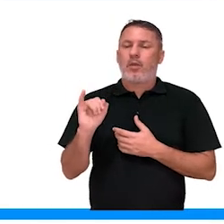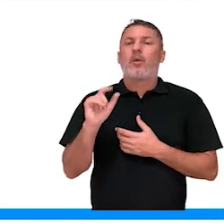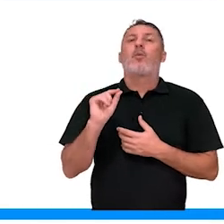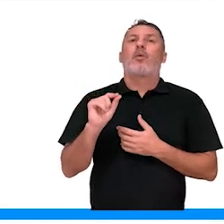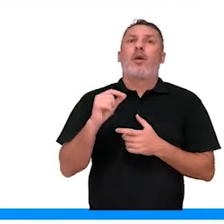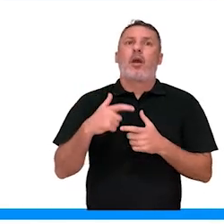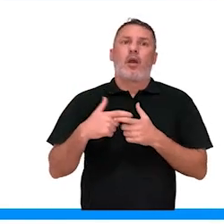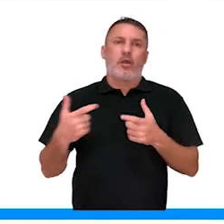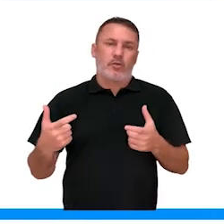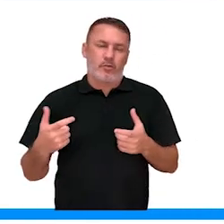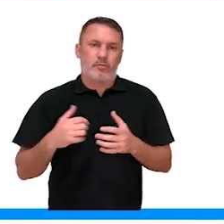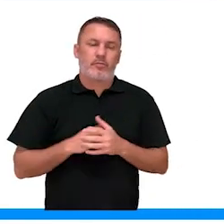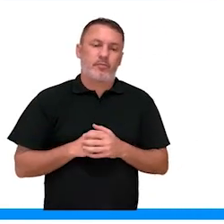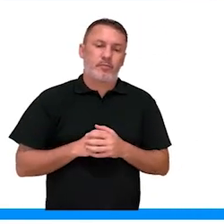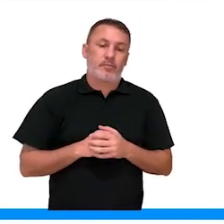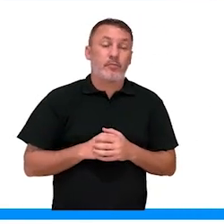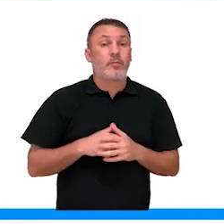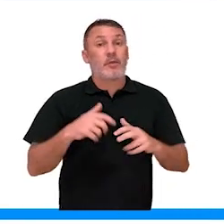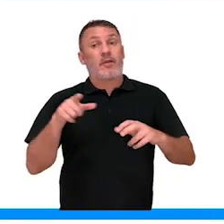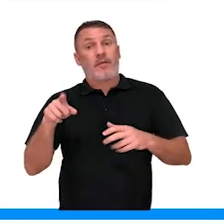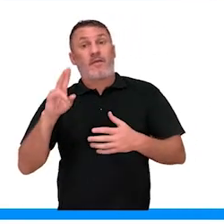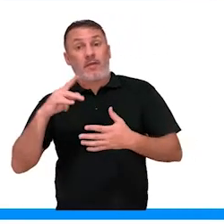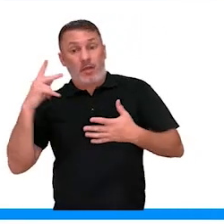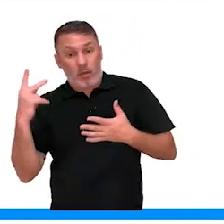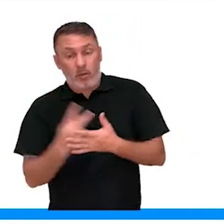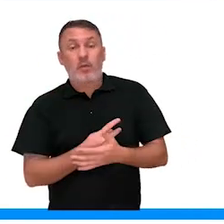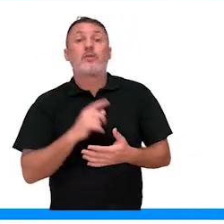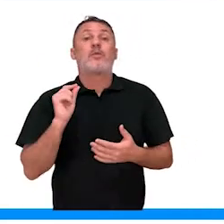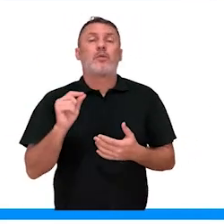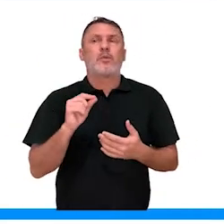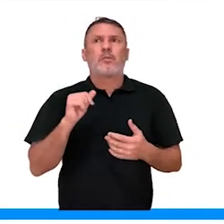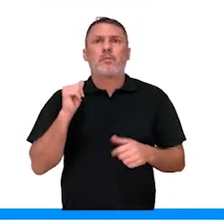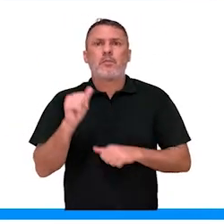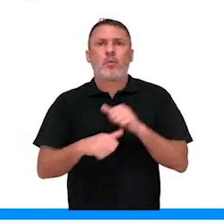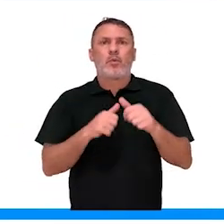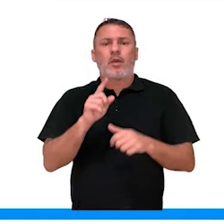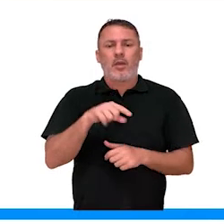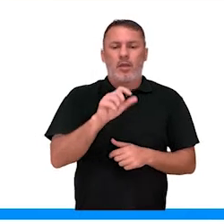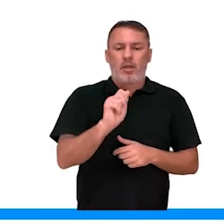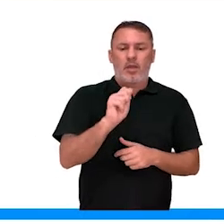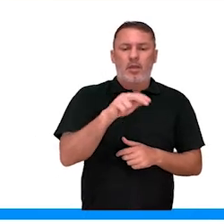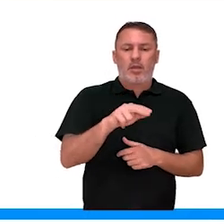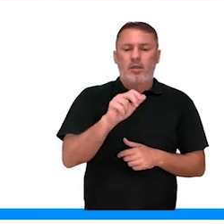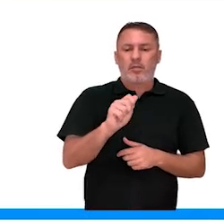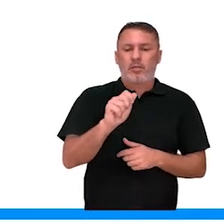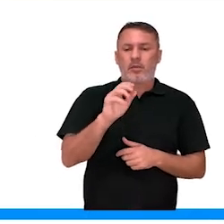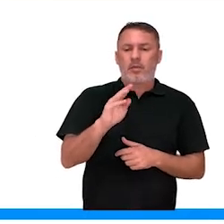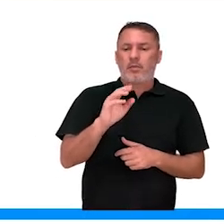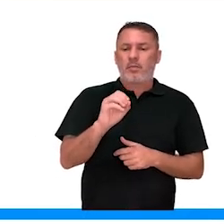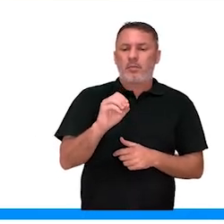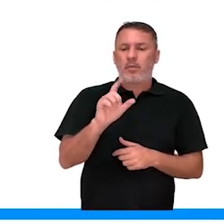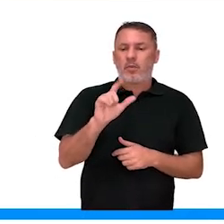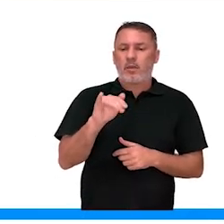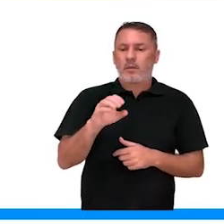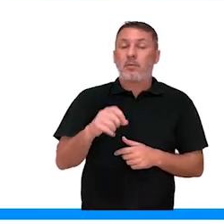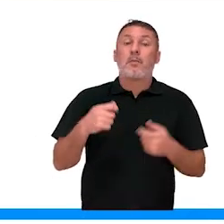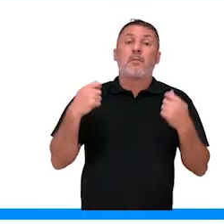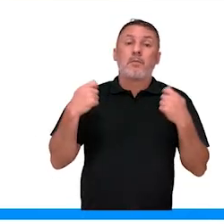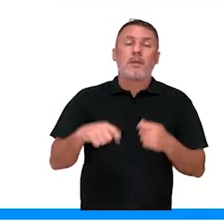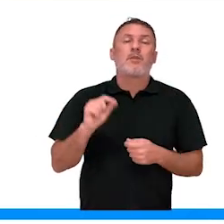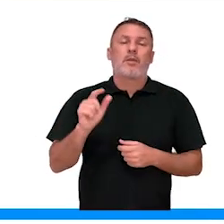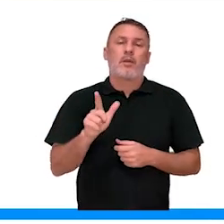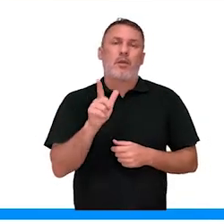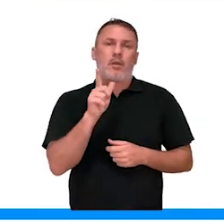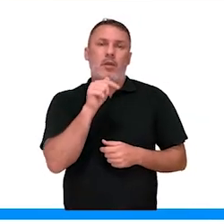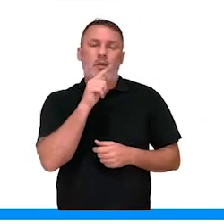polissacarídeo, que é um carboidrato grande. Para isso acontecer, essa reação de anabolismo, a gente precisa